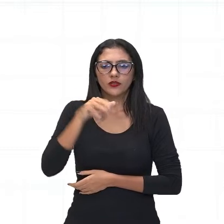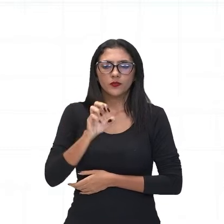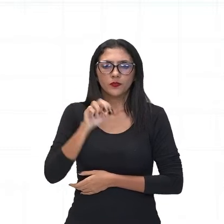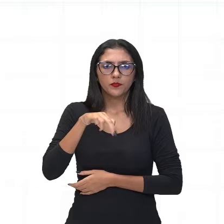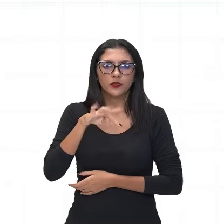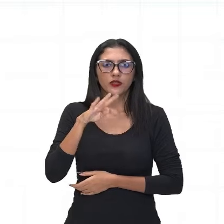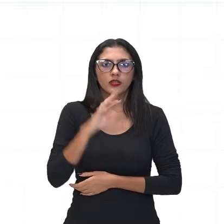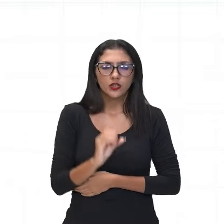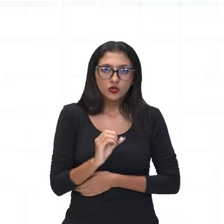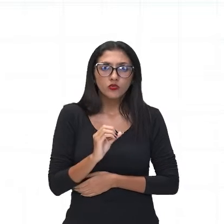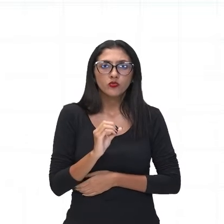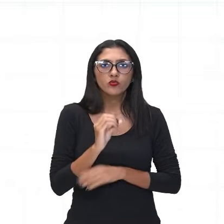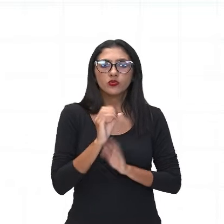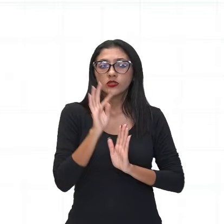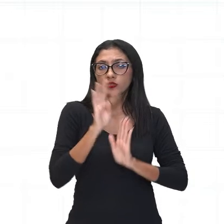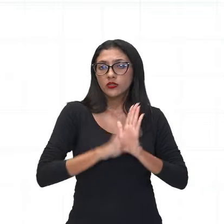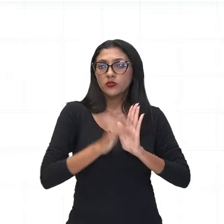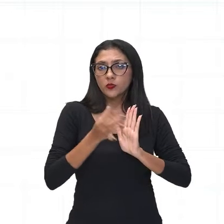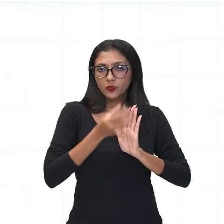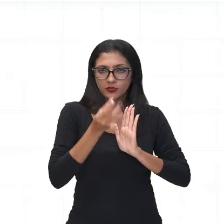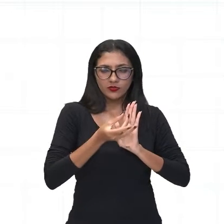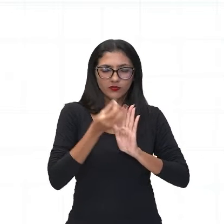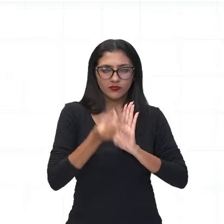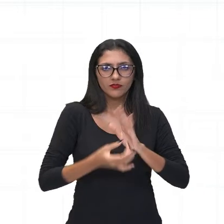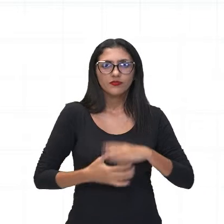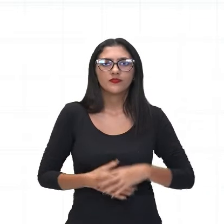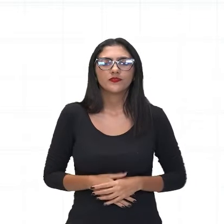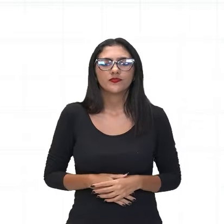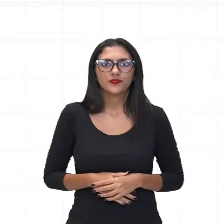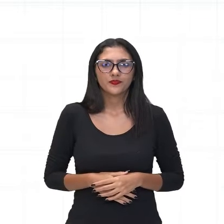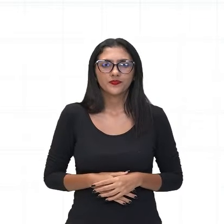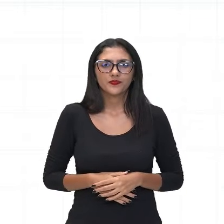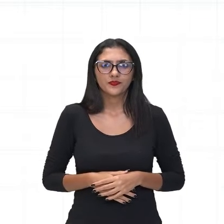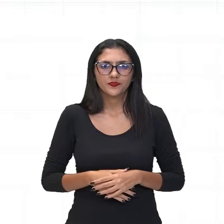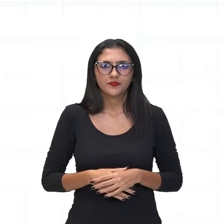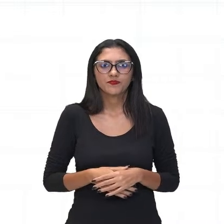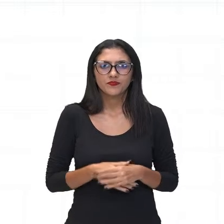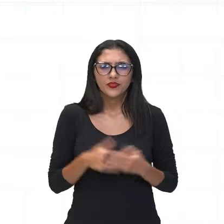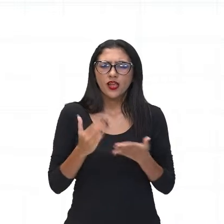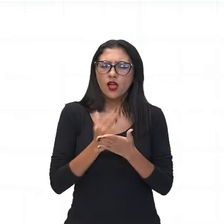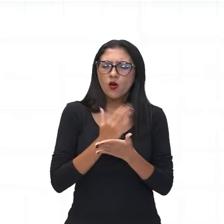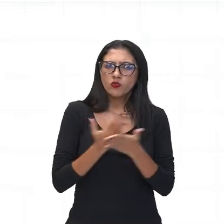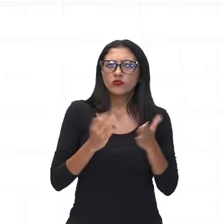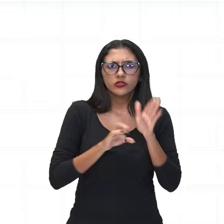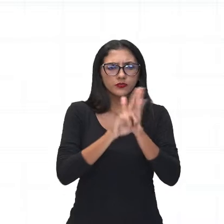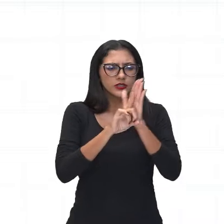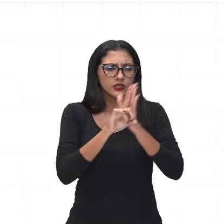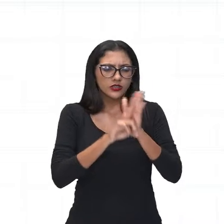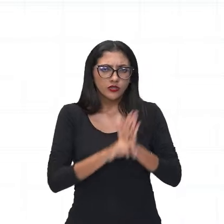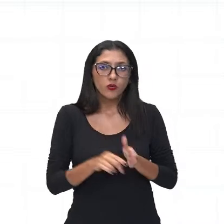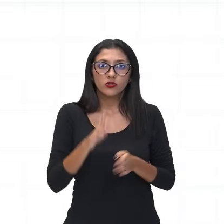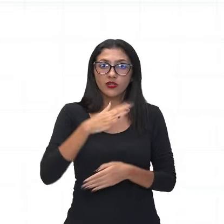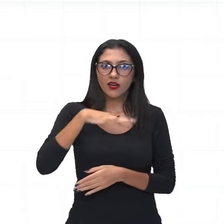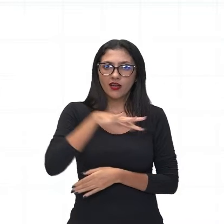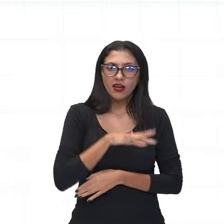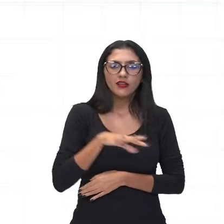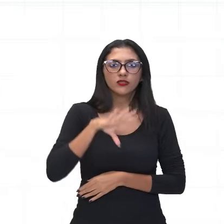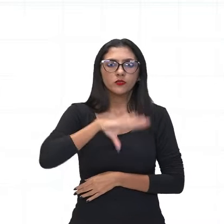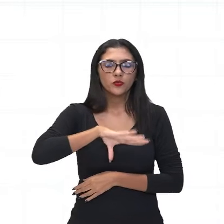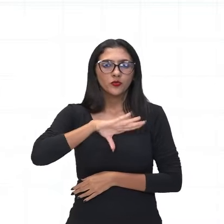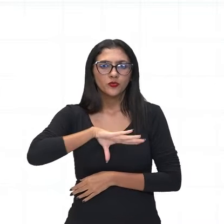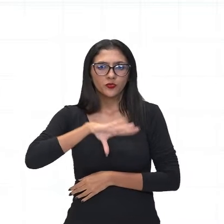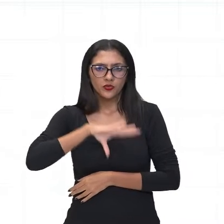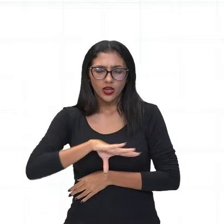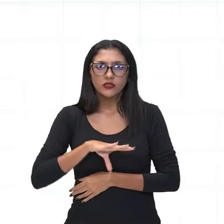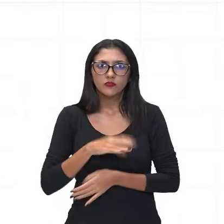movimentos argumentativos, ok? Estudiosos da nossa língua, da língua portuguesa, que estudam